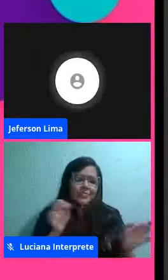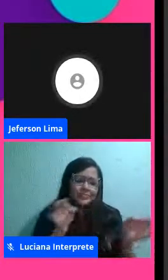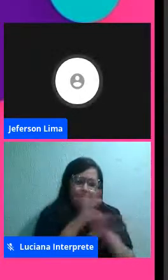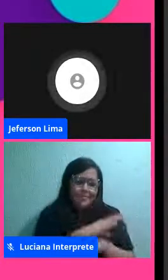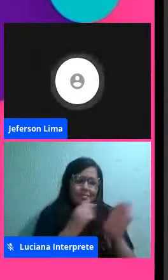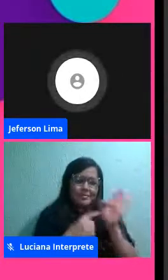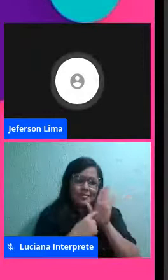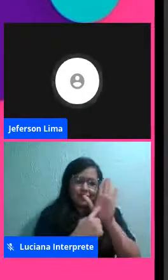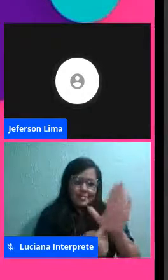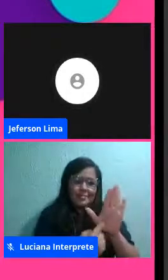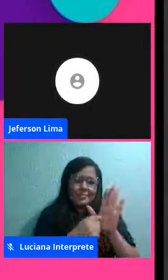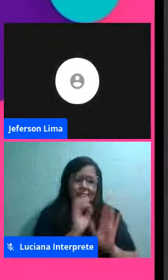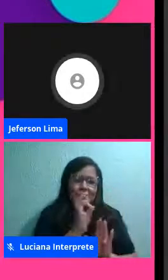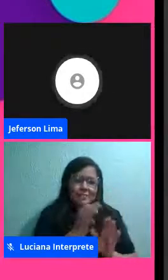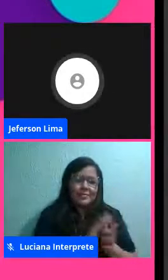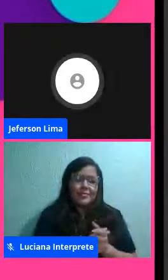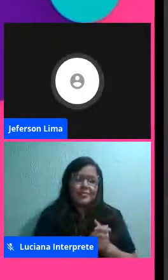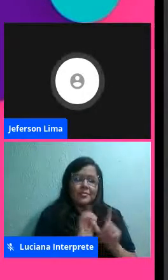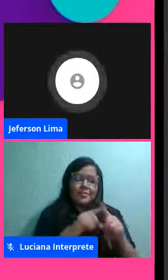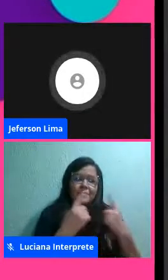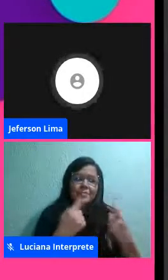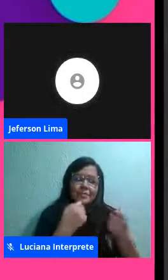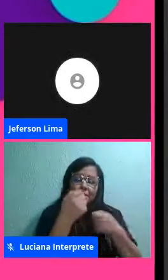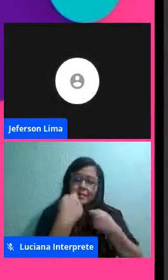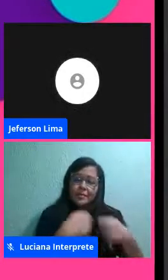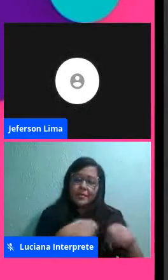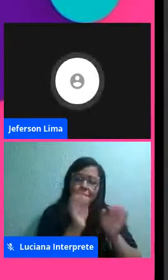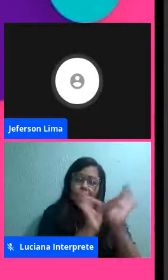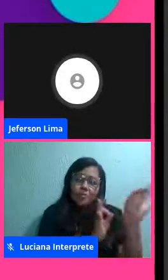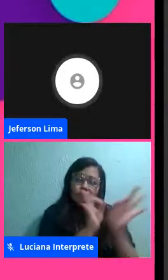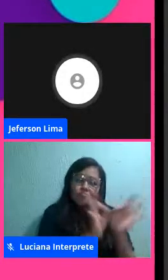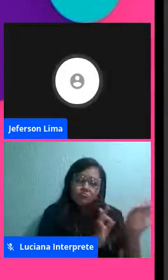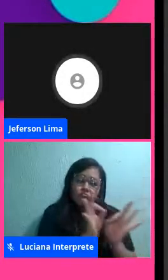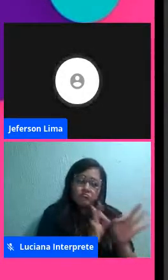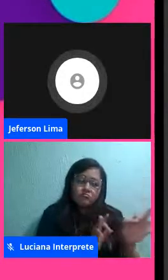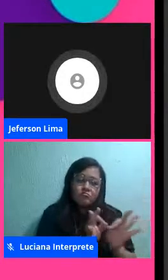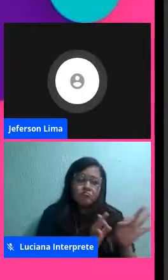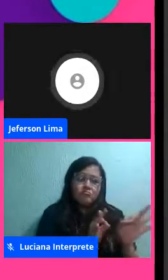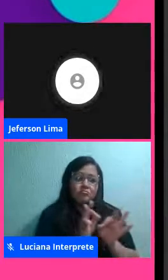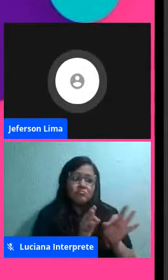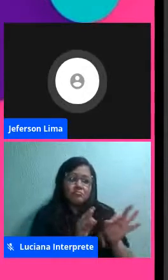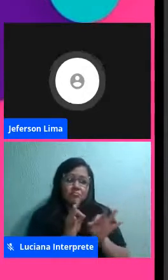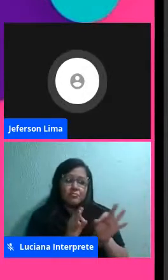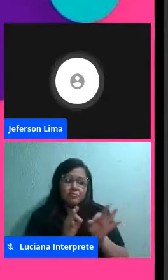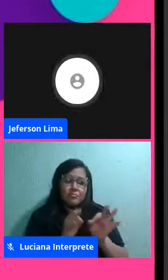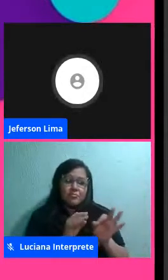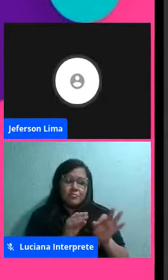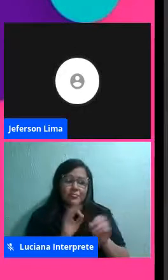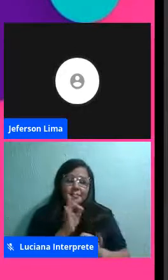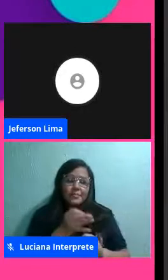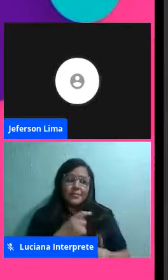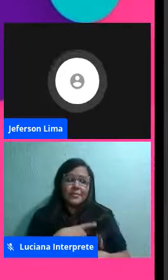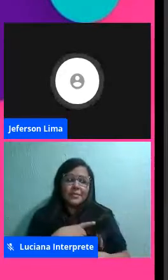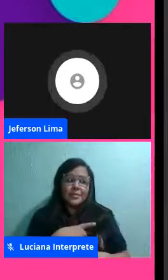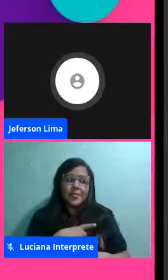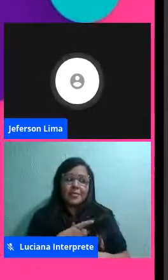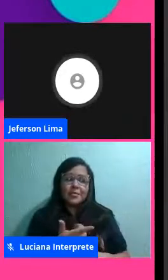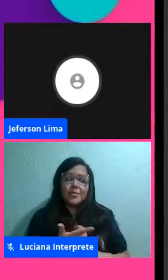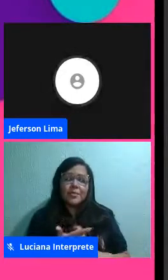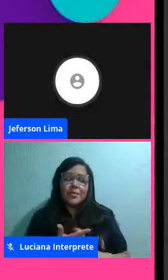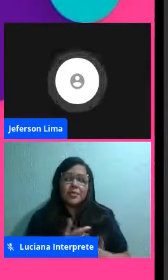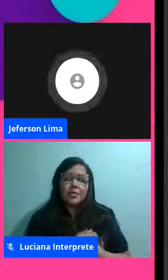gente vai fazer essa função aqui, ó. Tá faltando aqui só um import. Aí, esse import aqui, ele